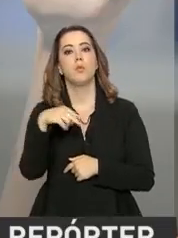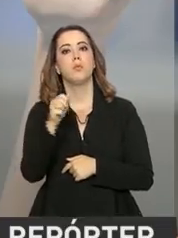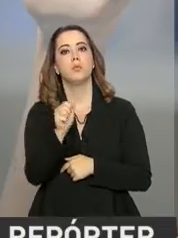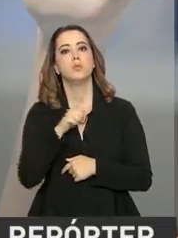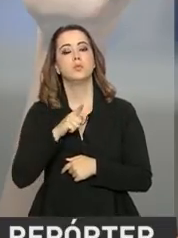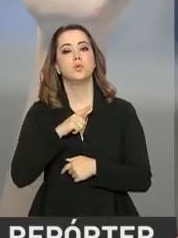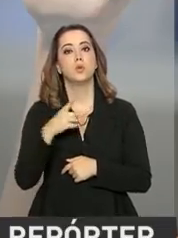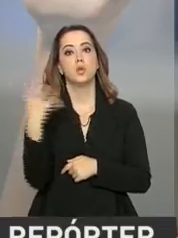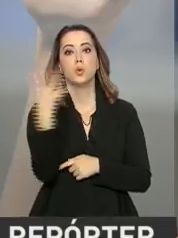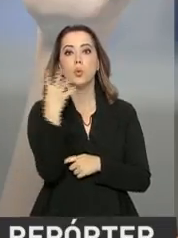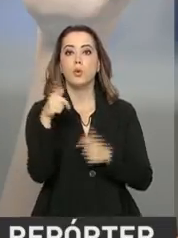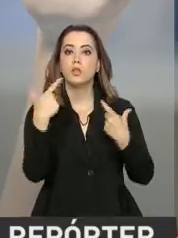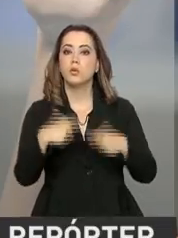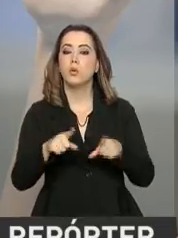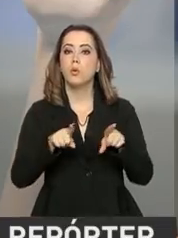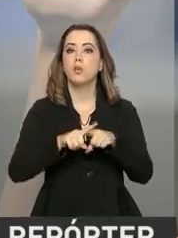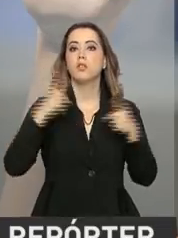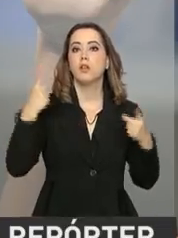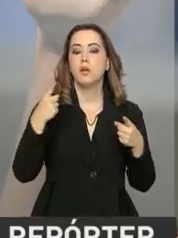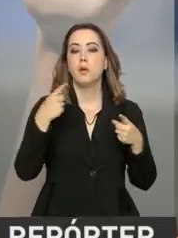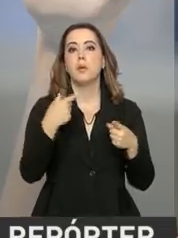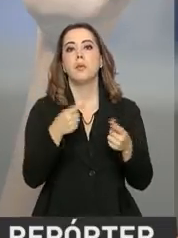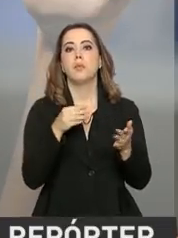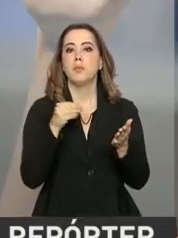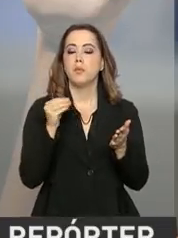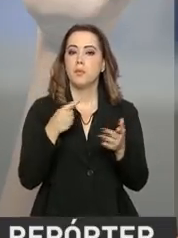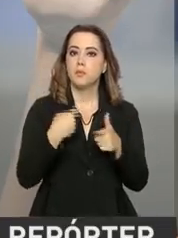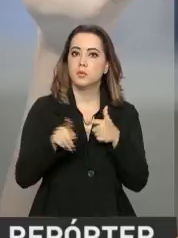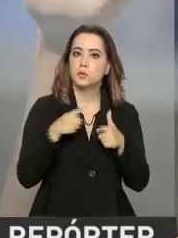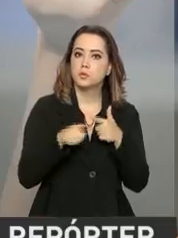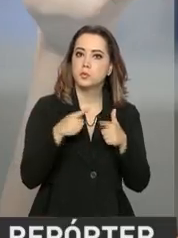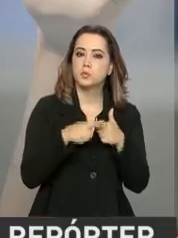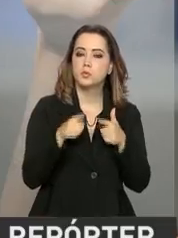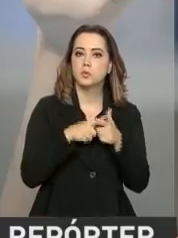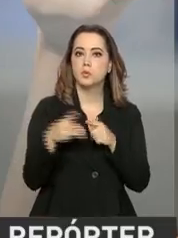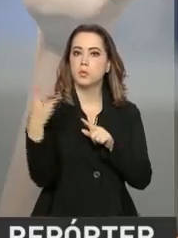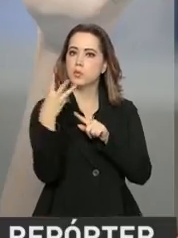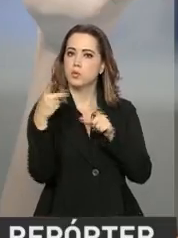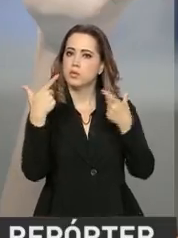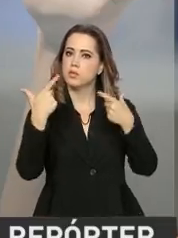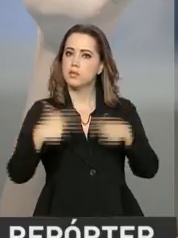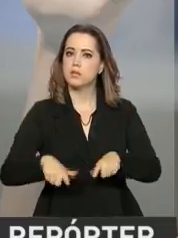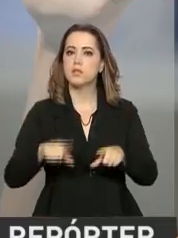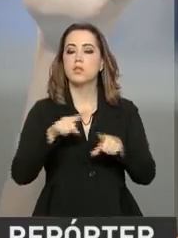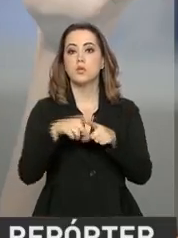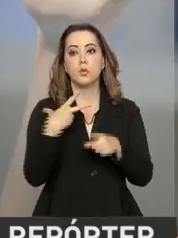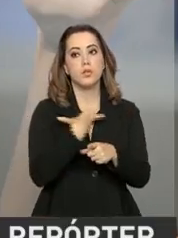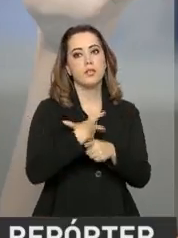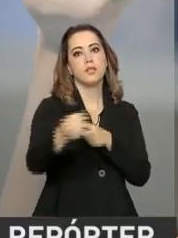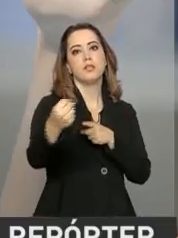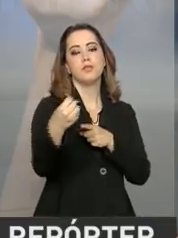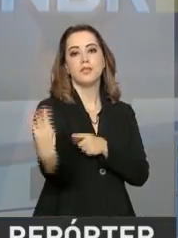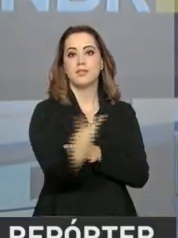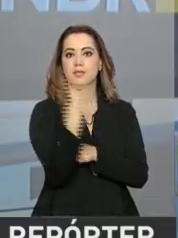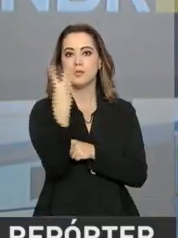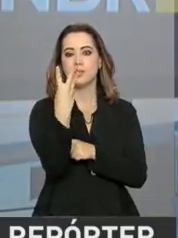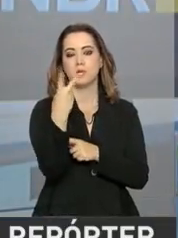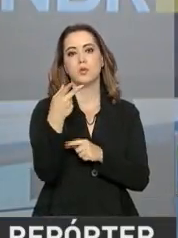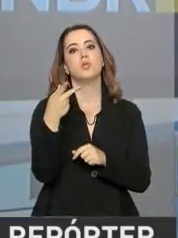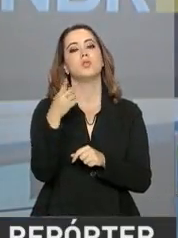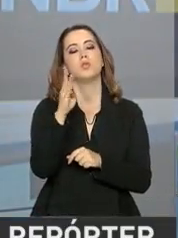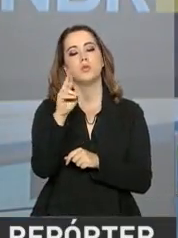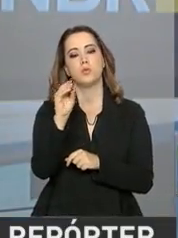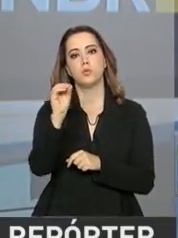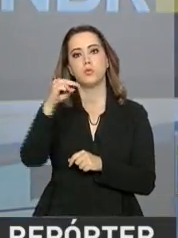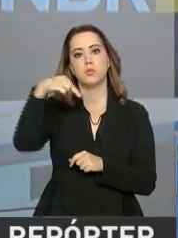competidora Francesa que ficou na frente da brasileira foi eliminada E com isso o kimoto levou a medalha de bronze